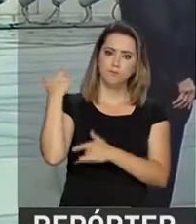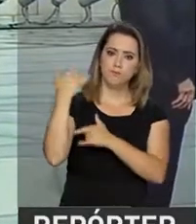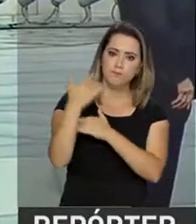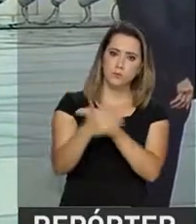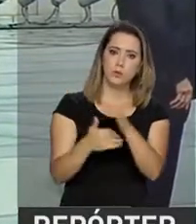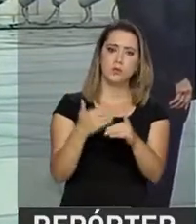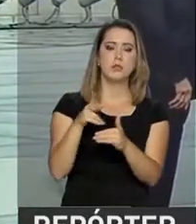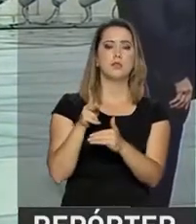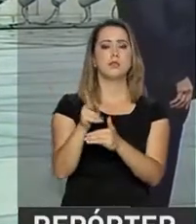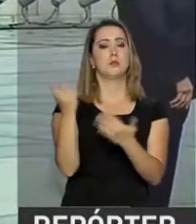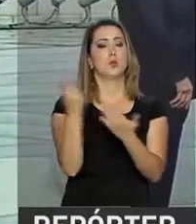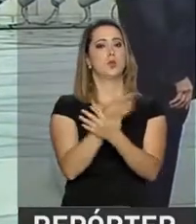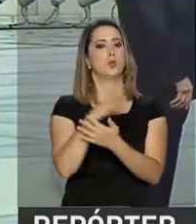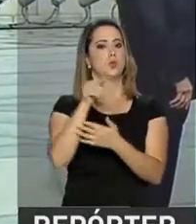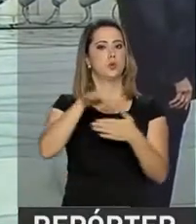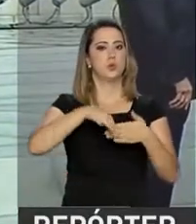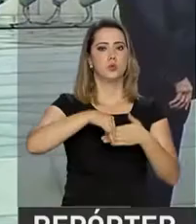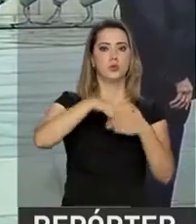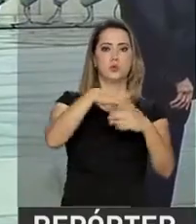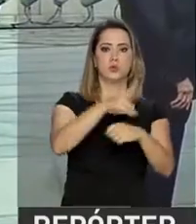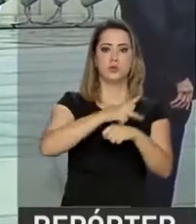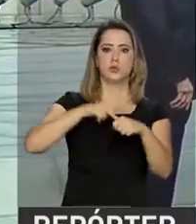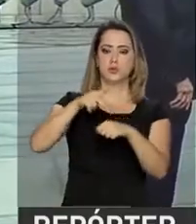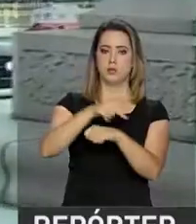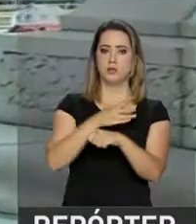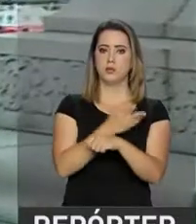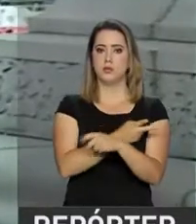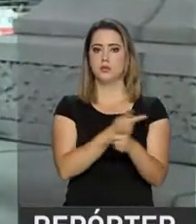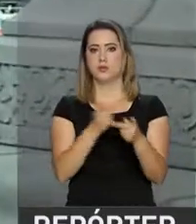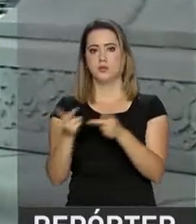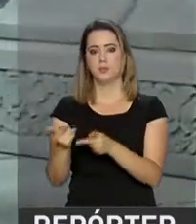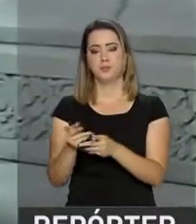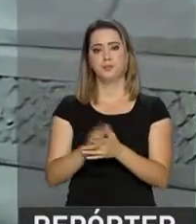todos os chefes de estado que visitam a capital do país